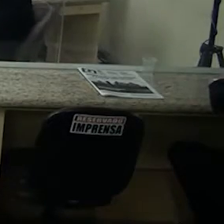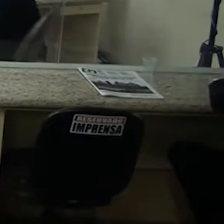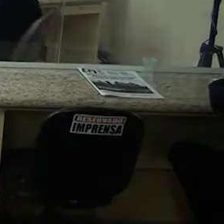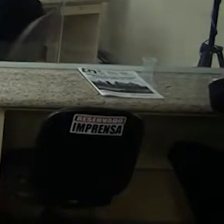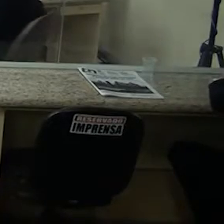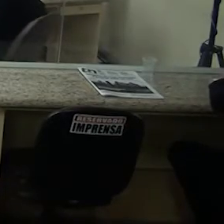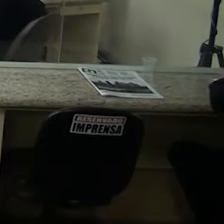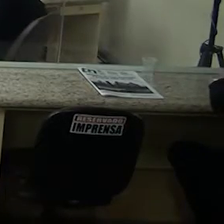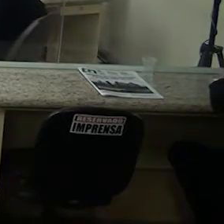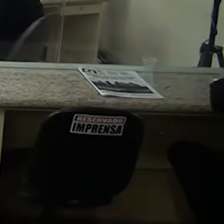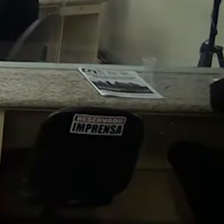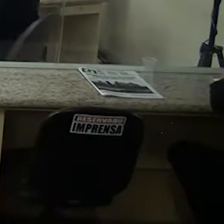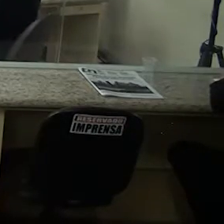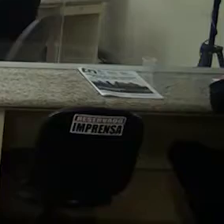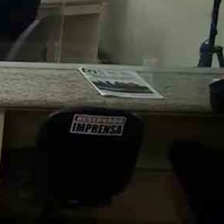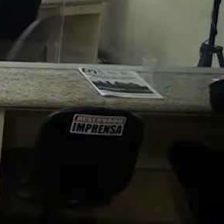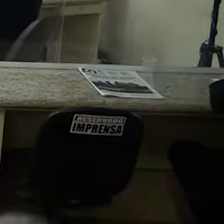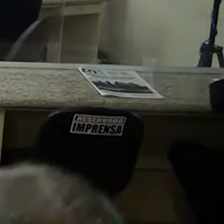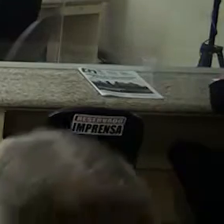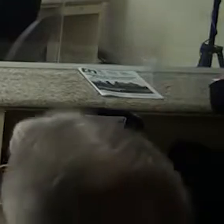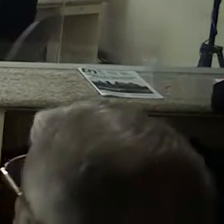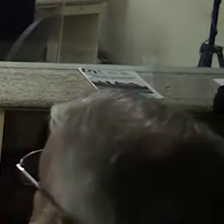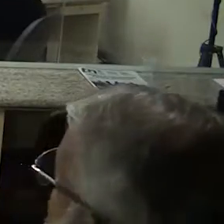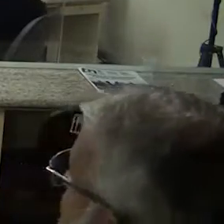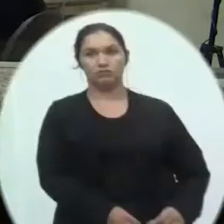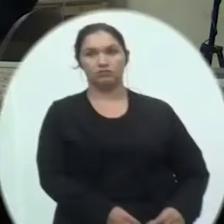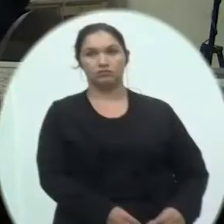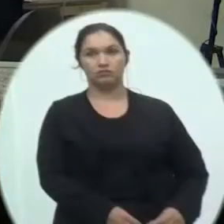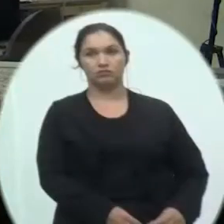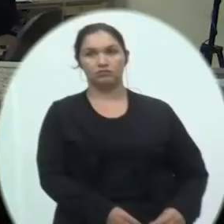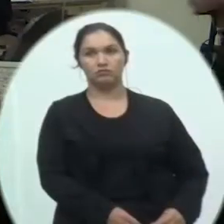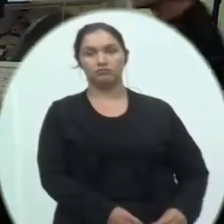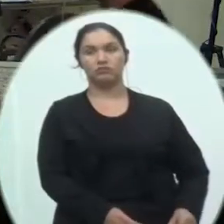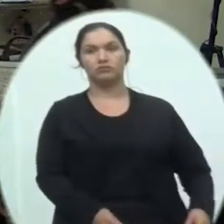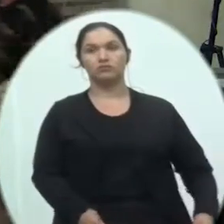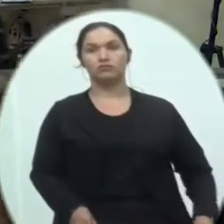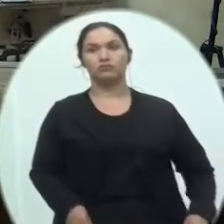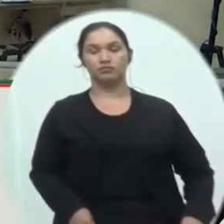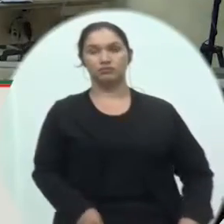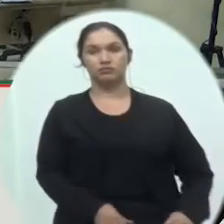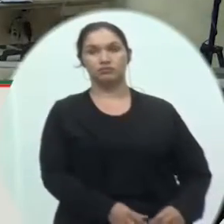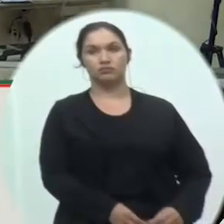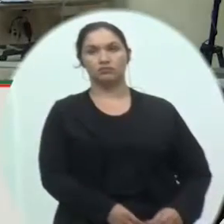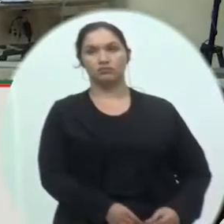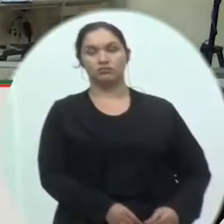o Diego, suplente de vereador, o Diego, para vir também fazer essa entrega.